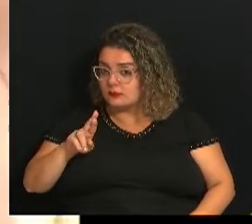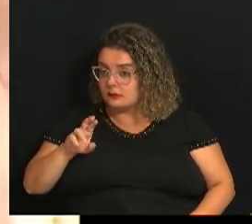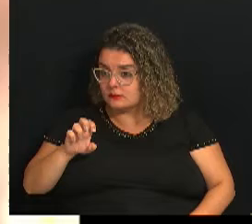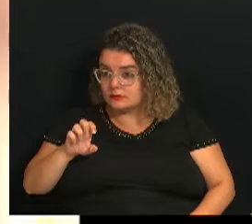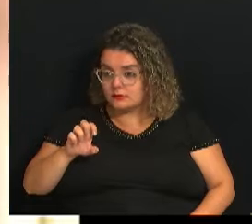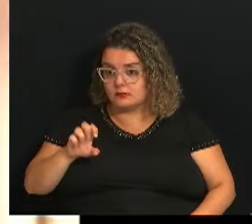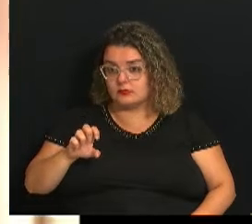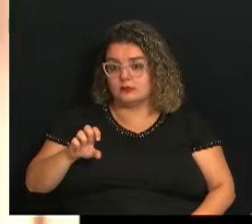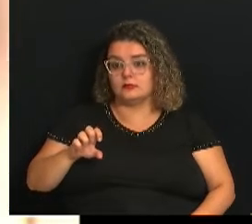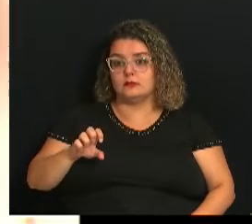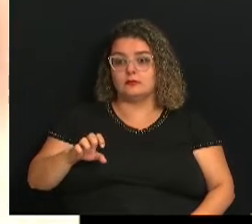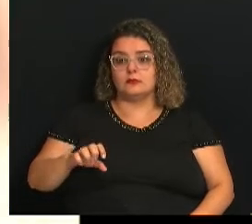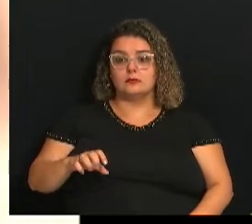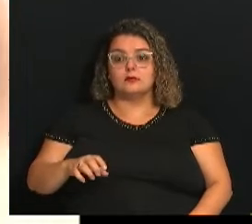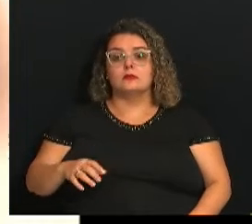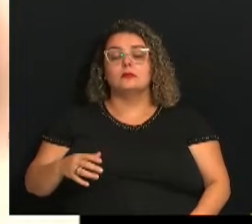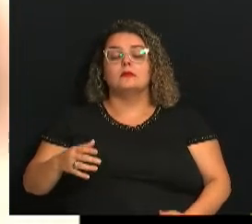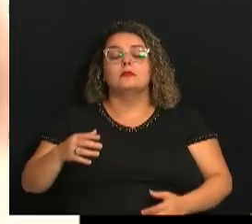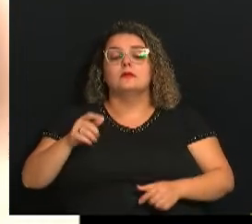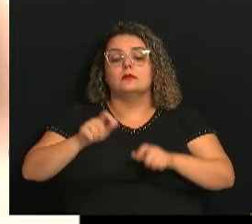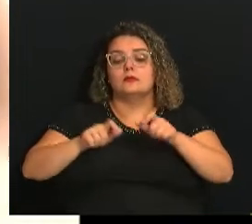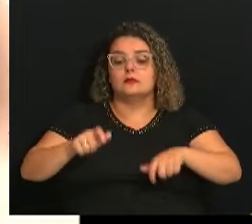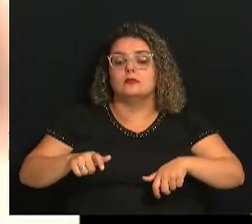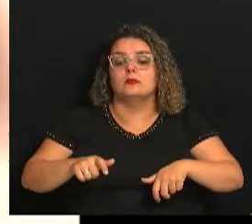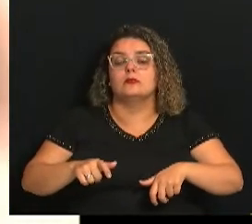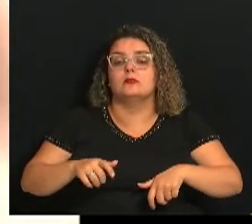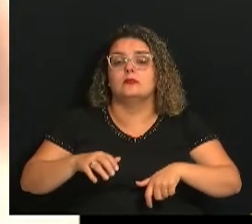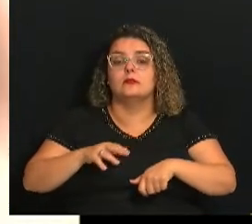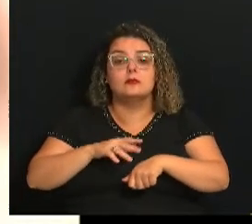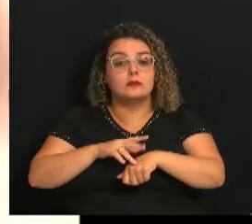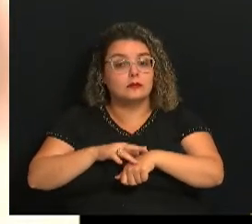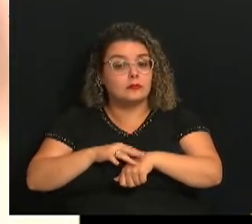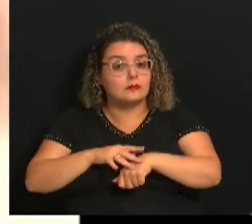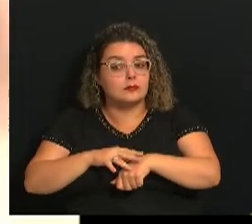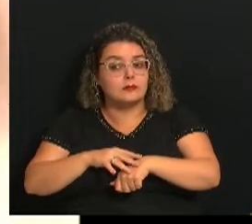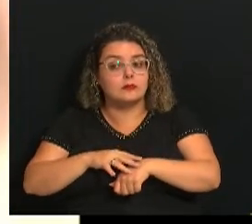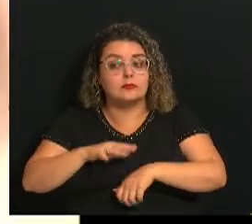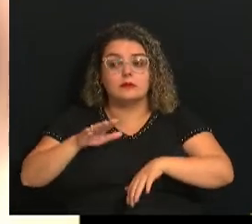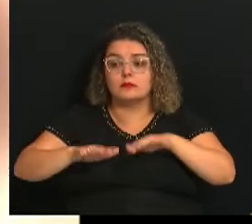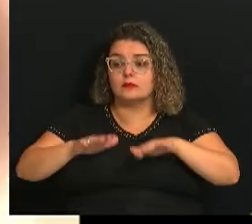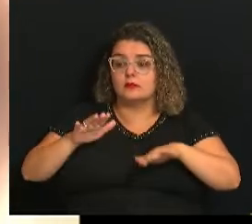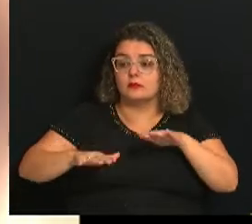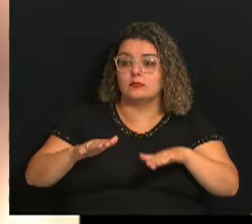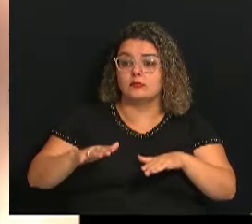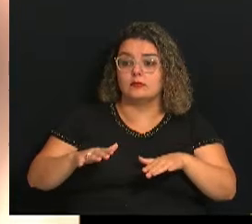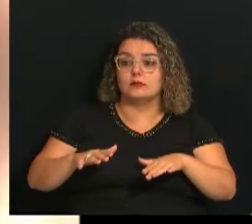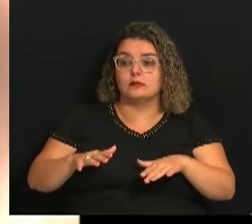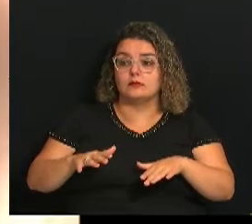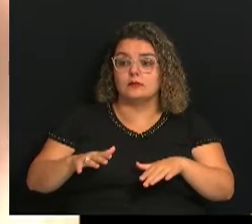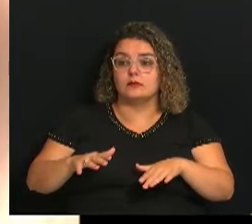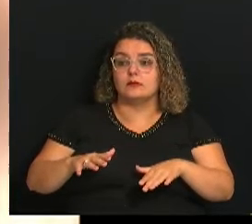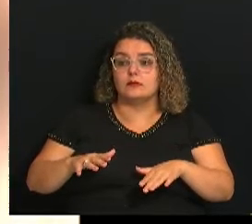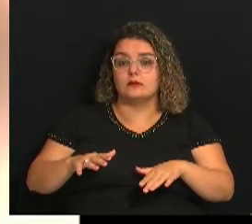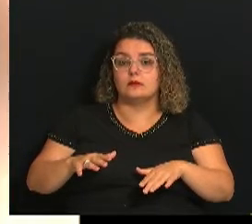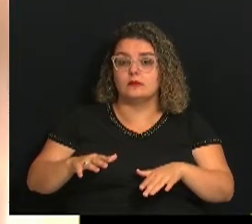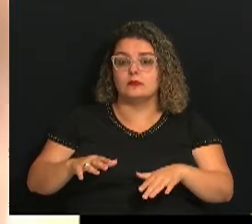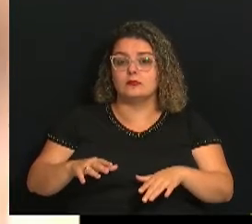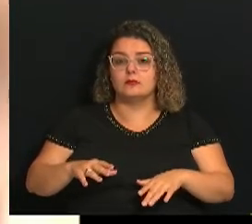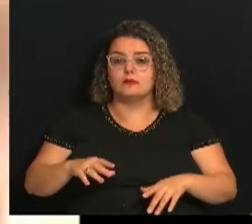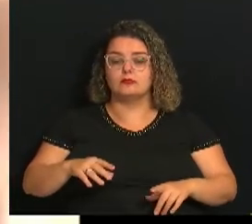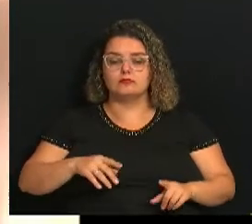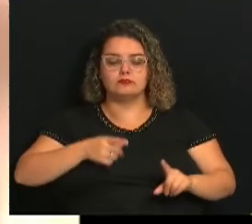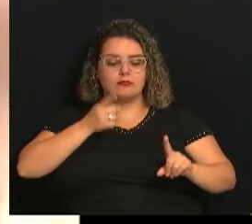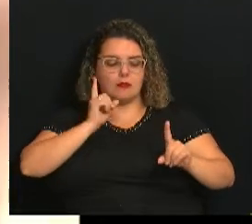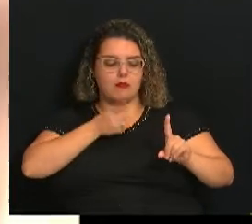é grande, muitas vezes, por questões que beiram o assédio moral. O